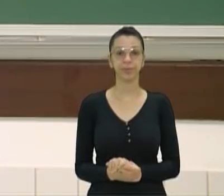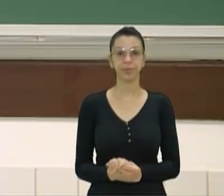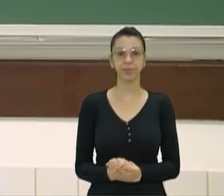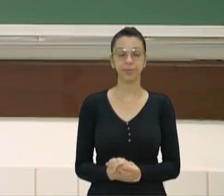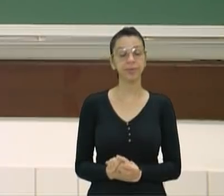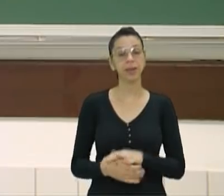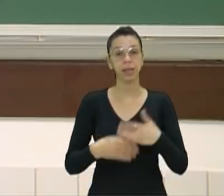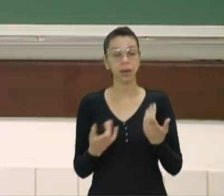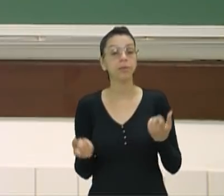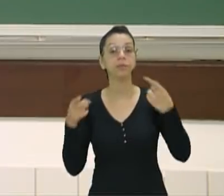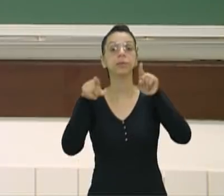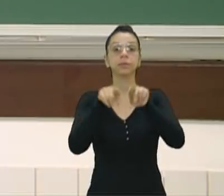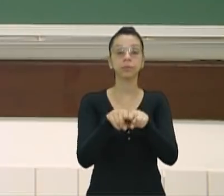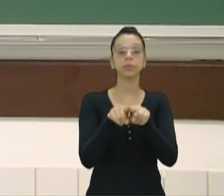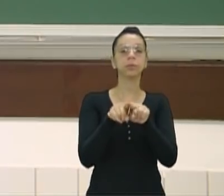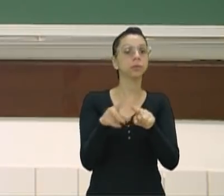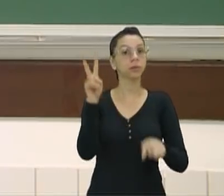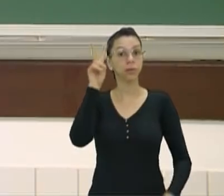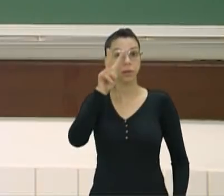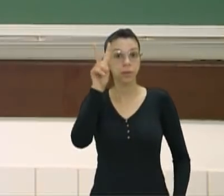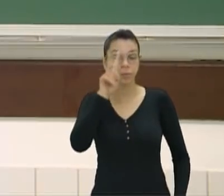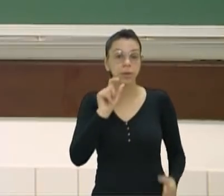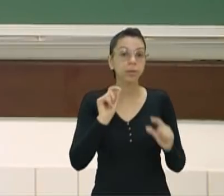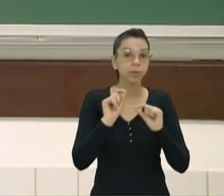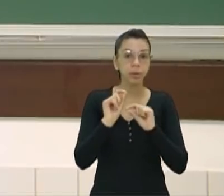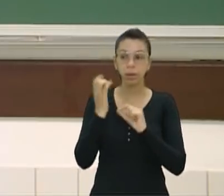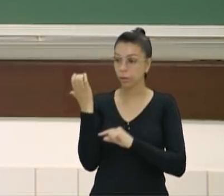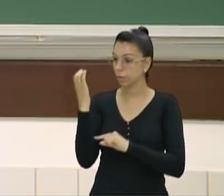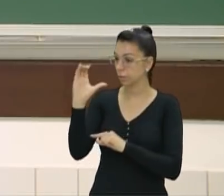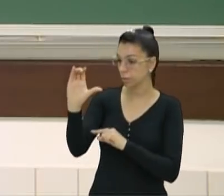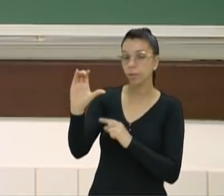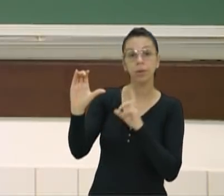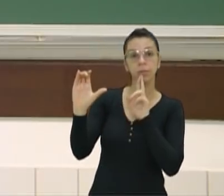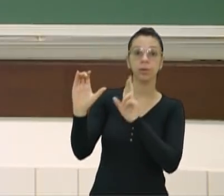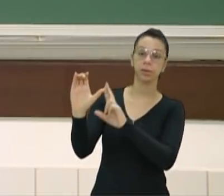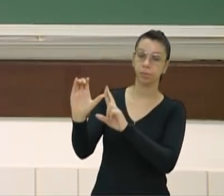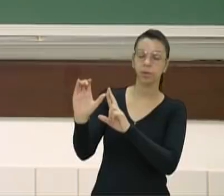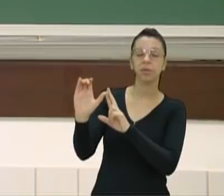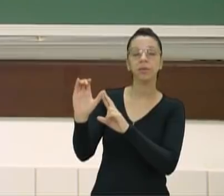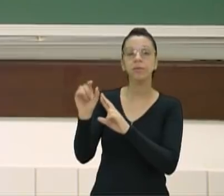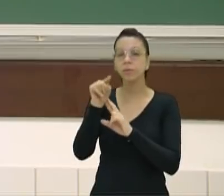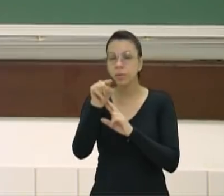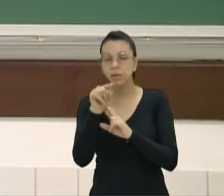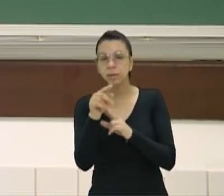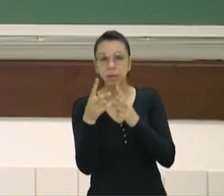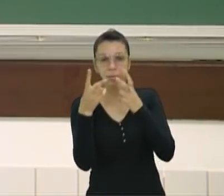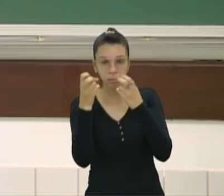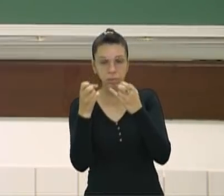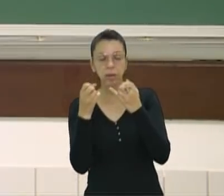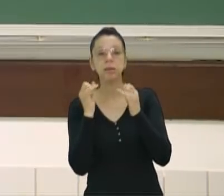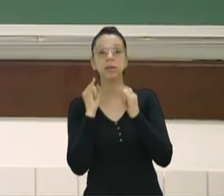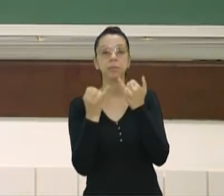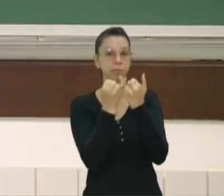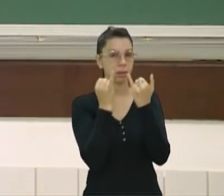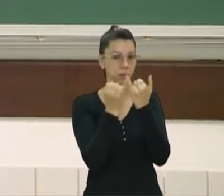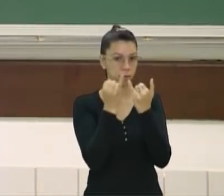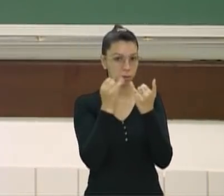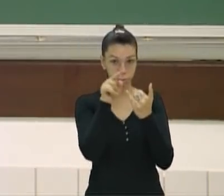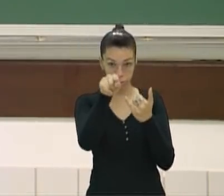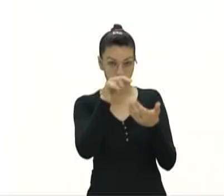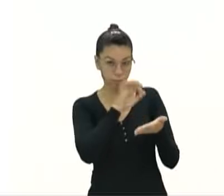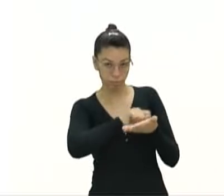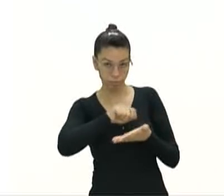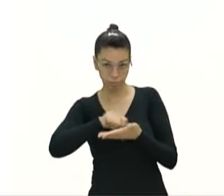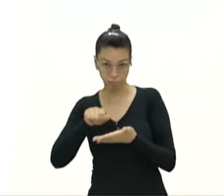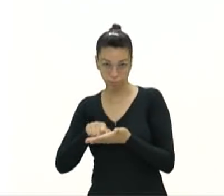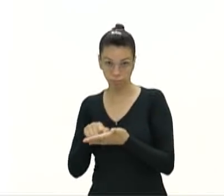Olá, estudante, voltando aqui. Lembrando, eu vou colocar uma possível resposta e você vê se está perto do que você escreveu. No período grego